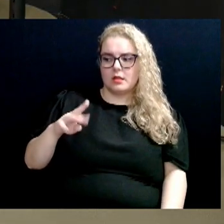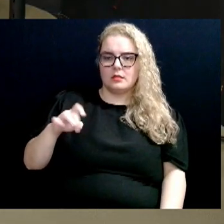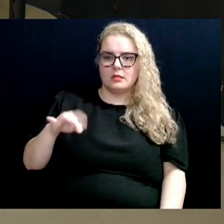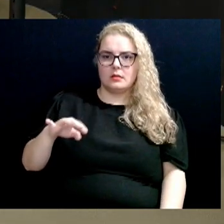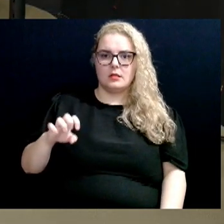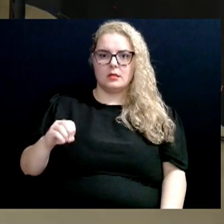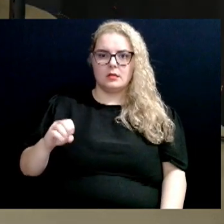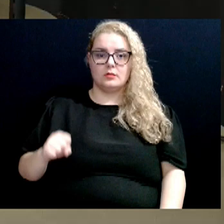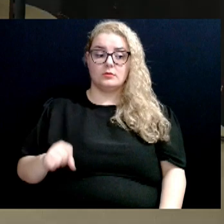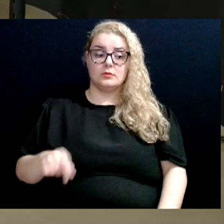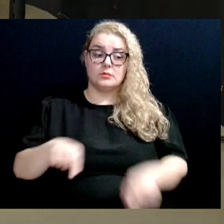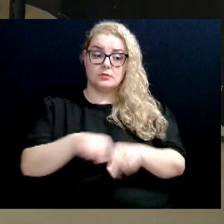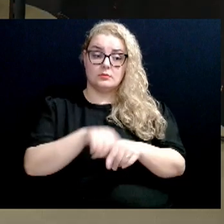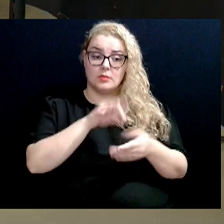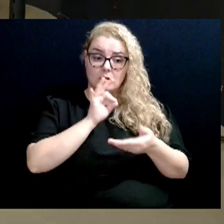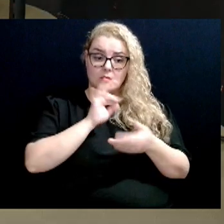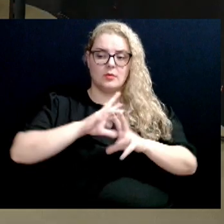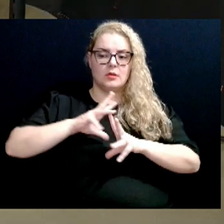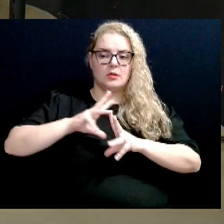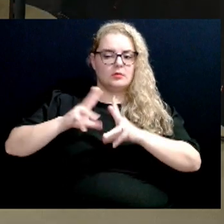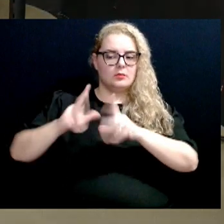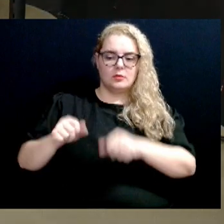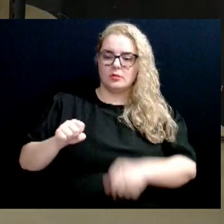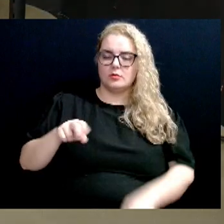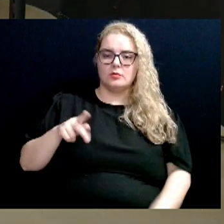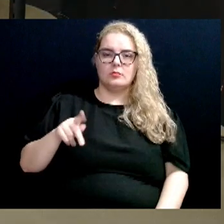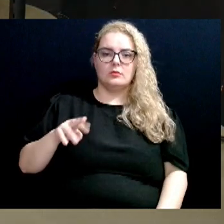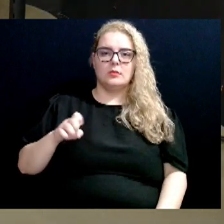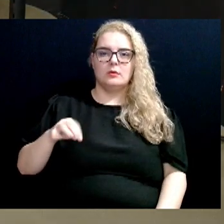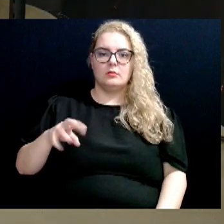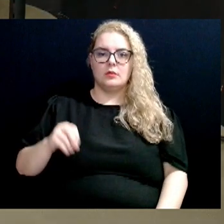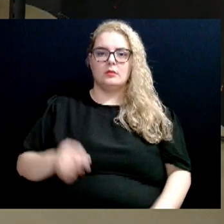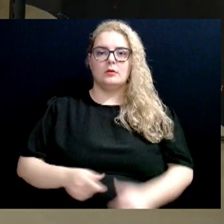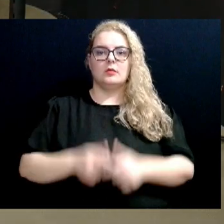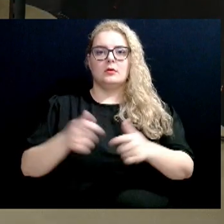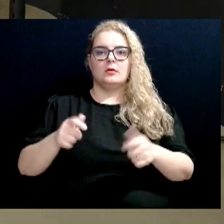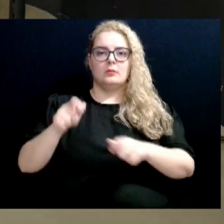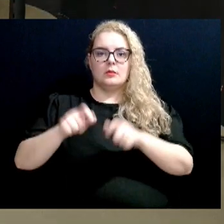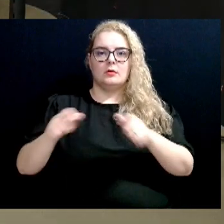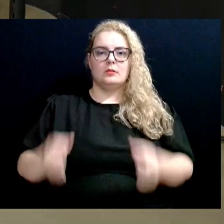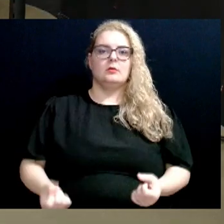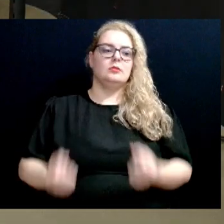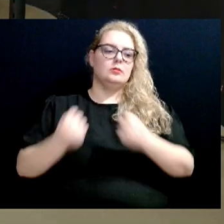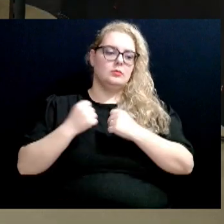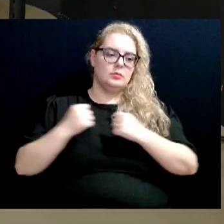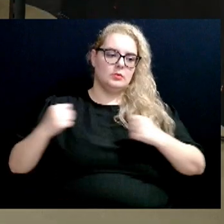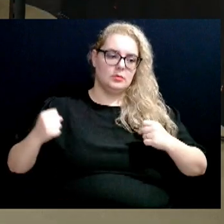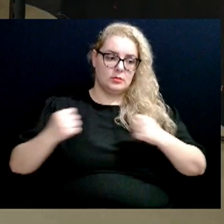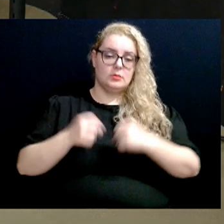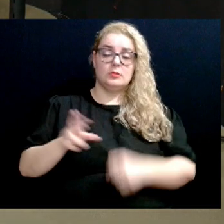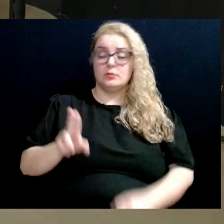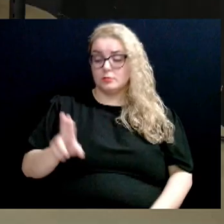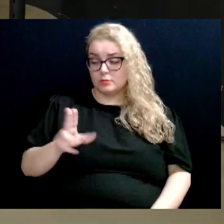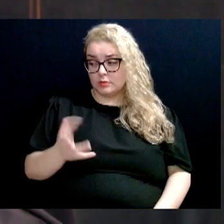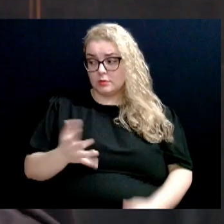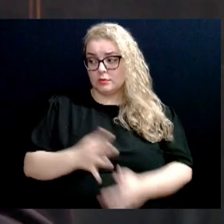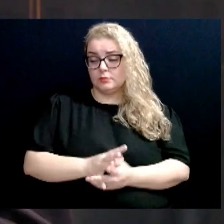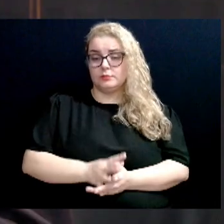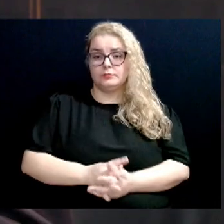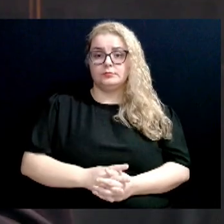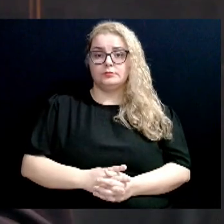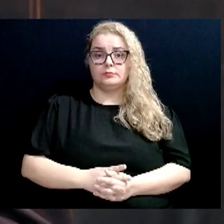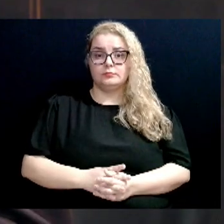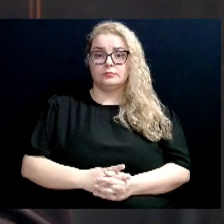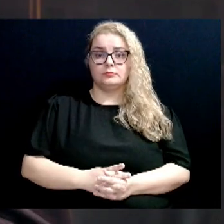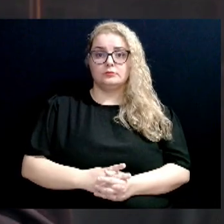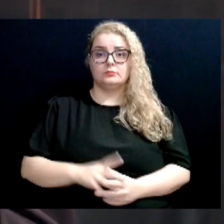esse suplemento que a maioria das pessoas que fazem academia hoje estão utilizando? É muito